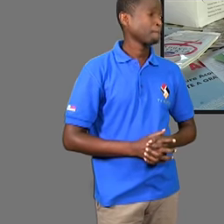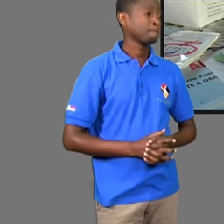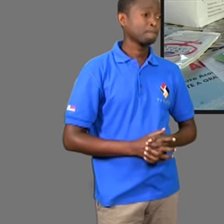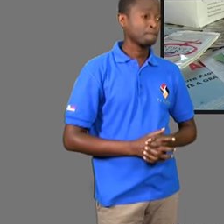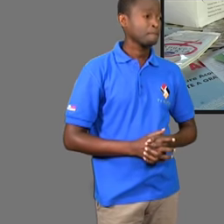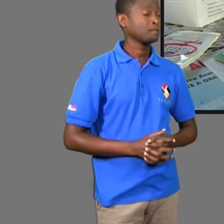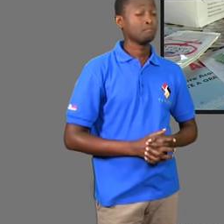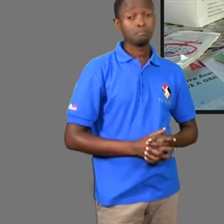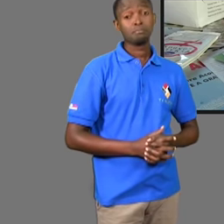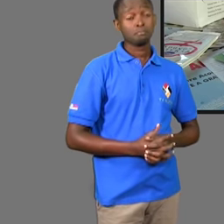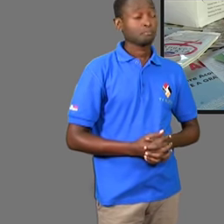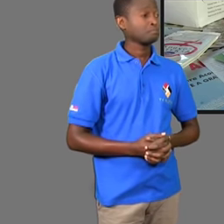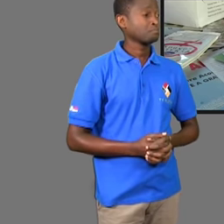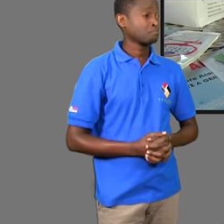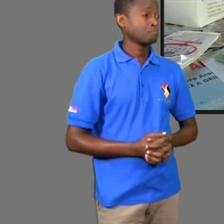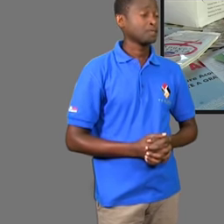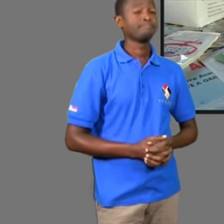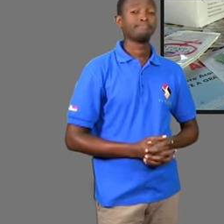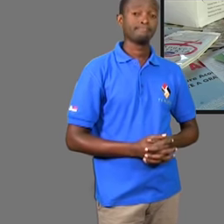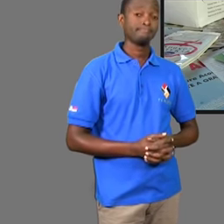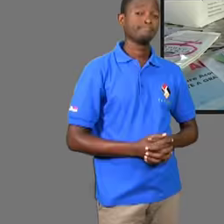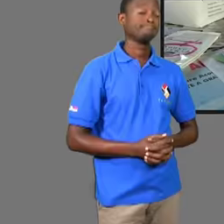dificuldade em saber se são ou não seropositivos?